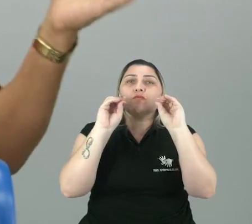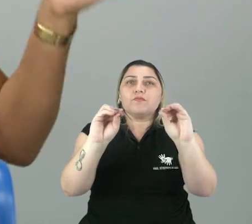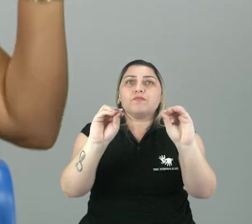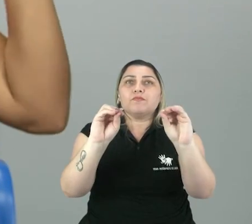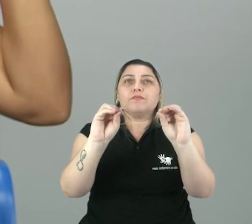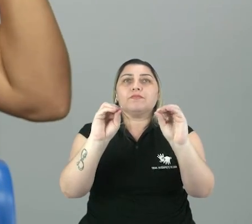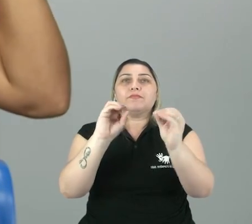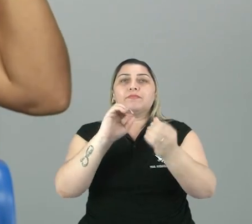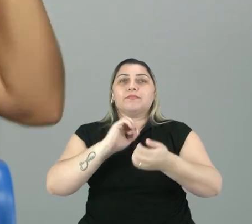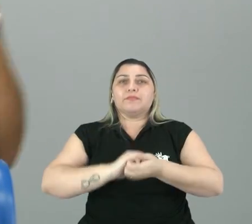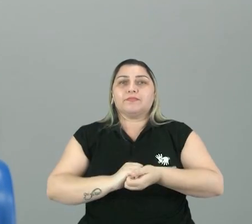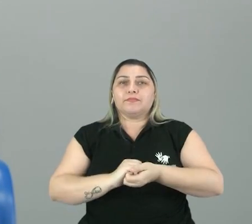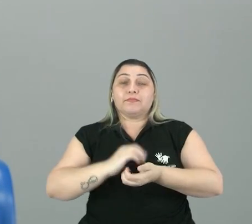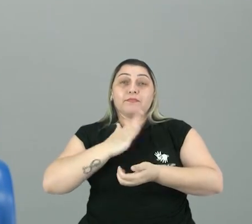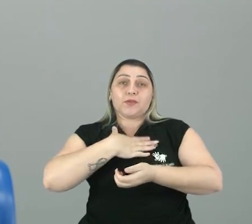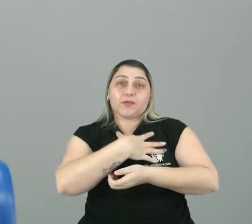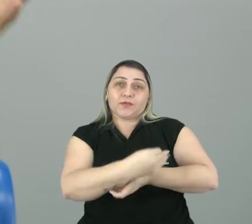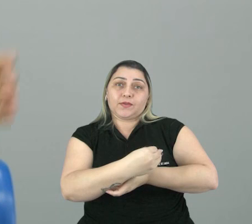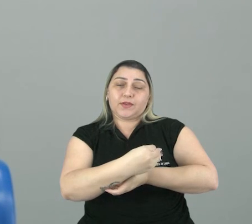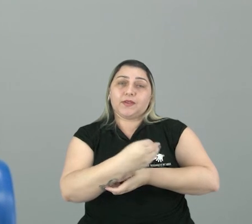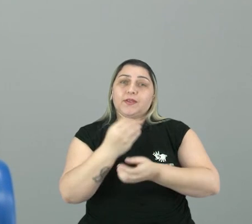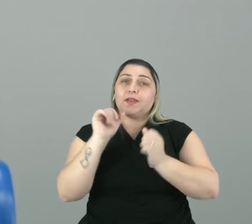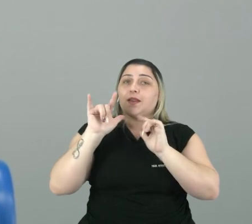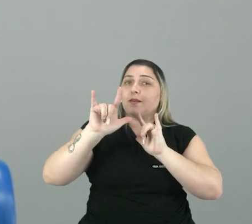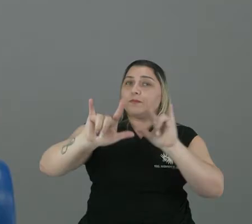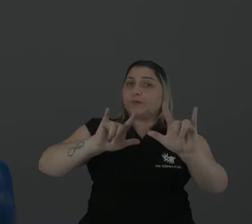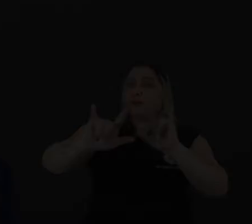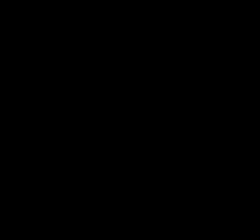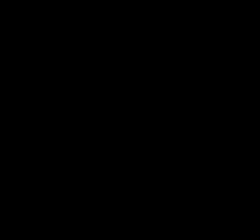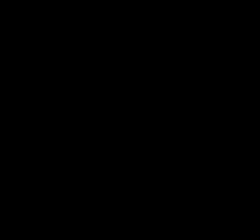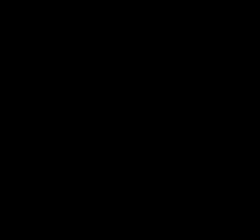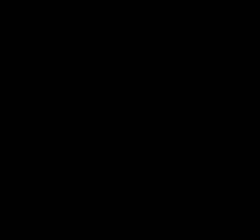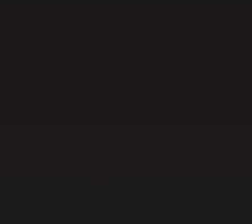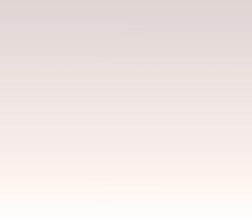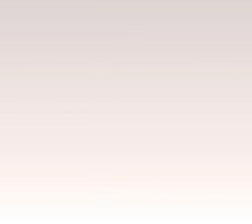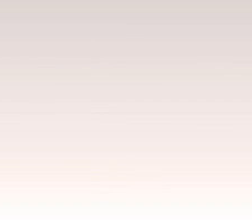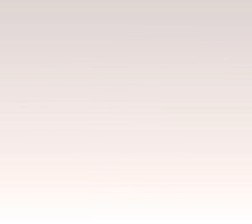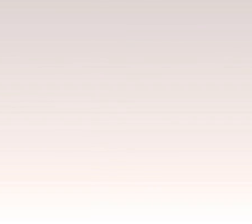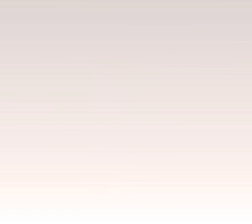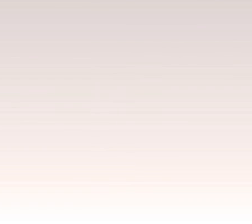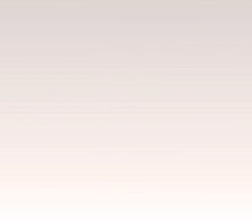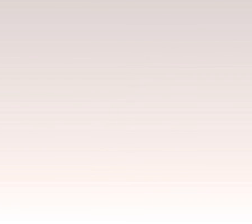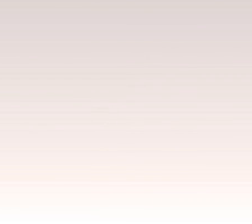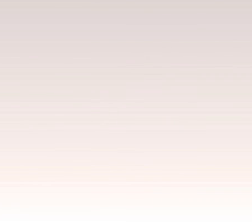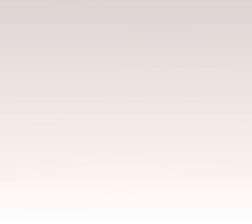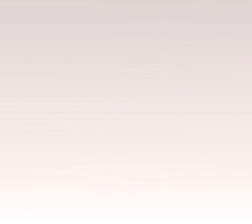Jonathan e João Neto, meus filhos. Amo vocês.